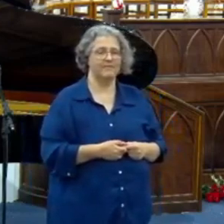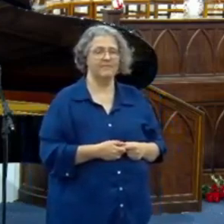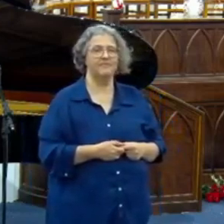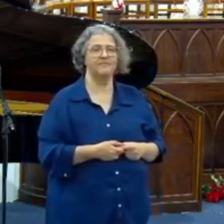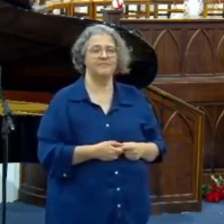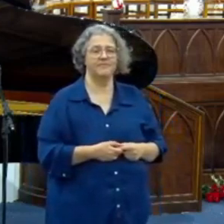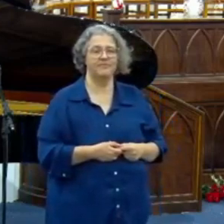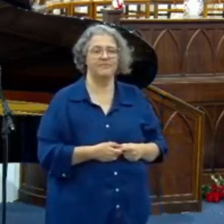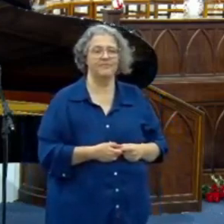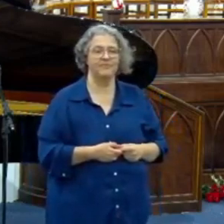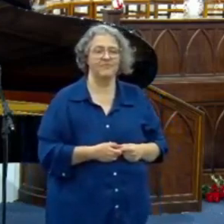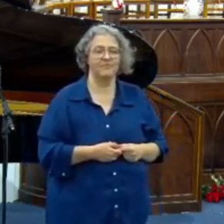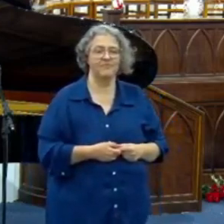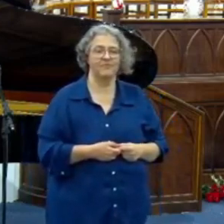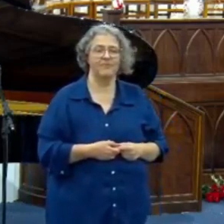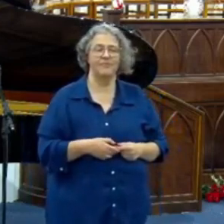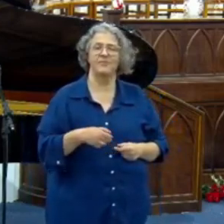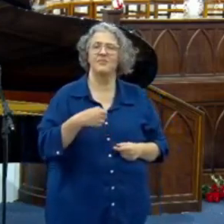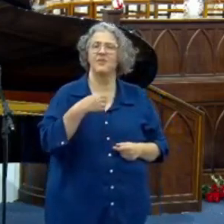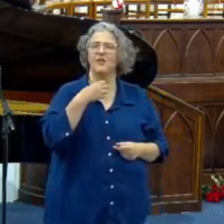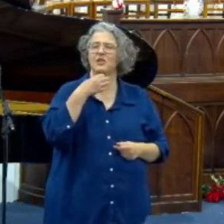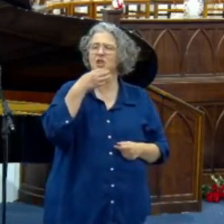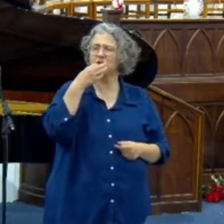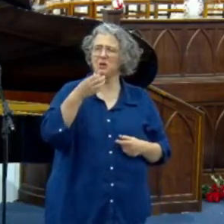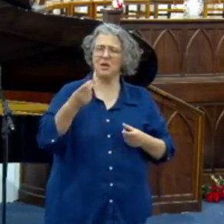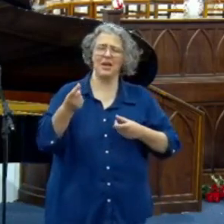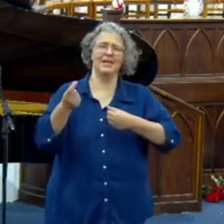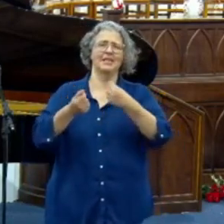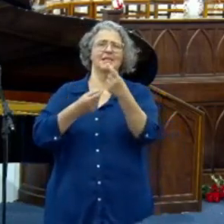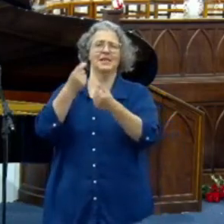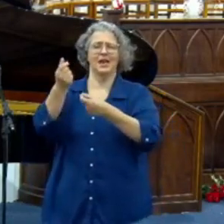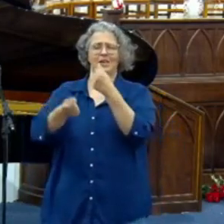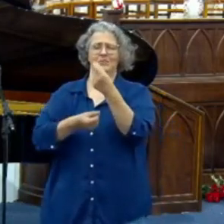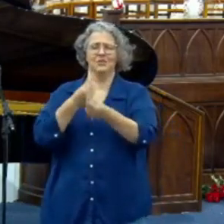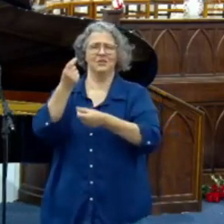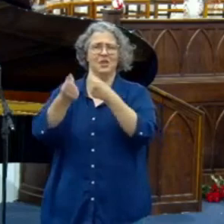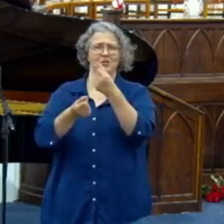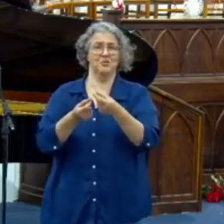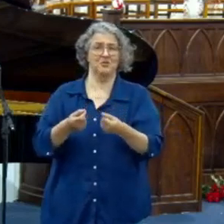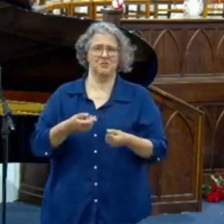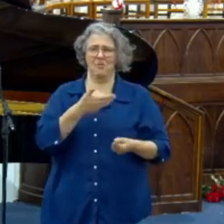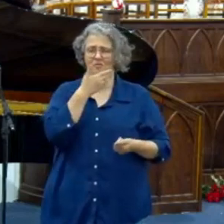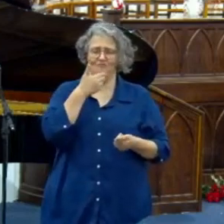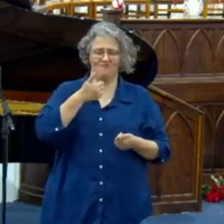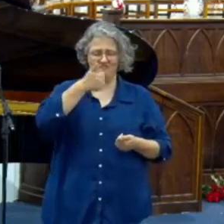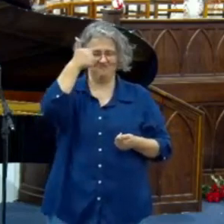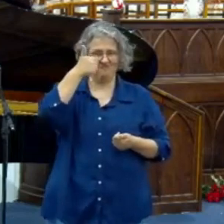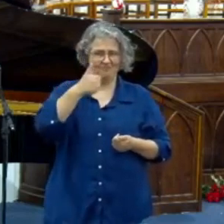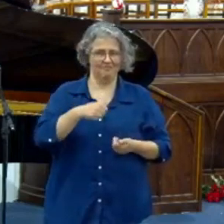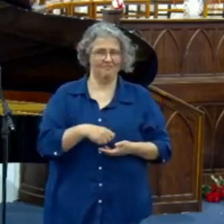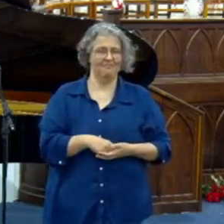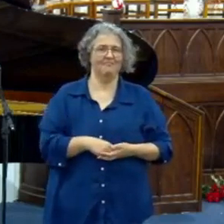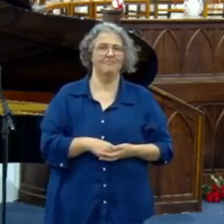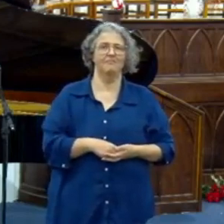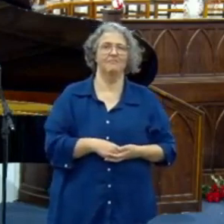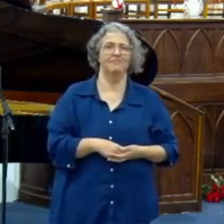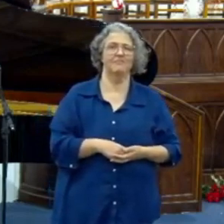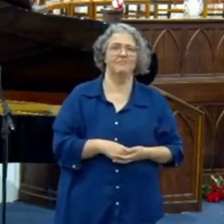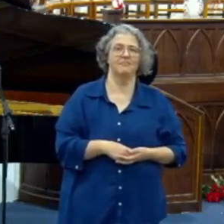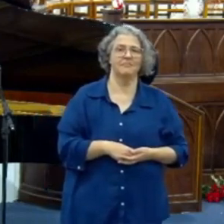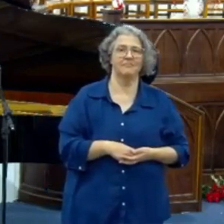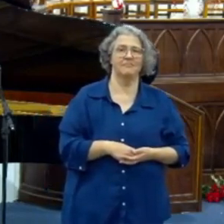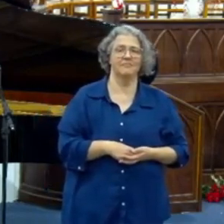Pode dizer, sou um excelente administrador, porque um dia uma pessoa inclusive pediu que eu vendesse e desse tudo, mas eu disse